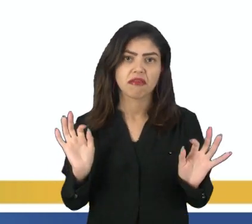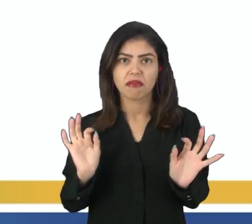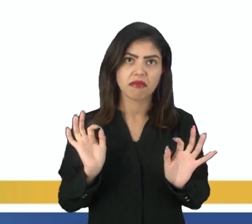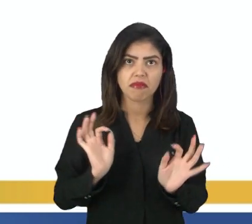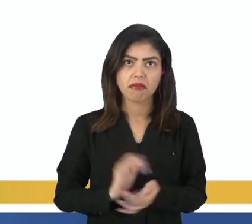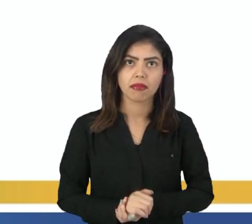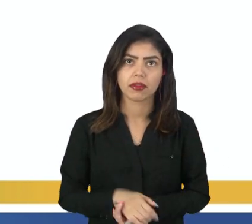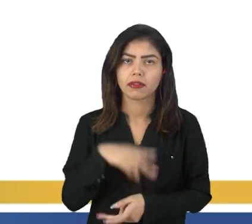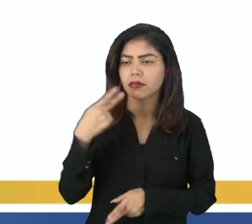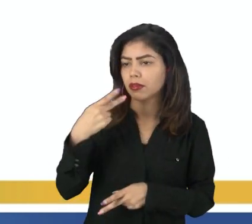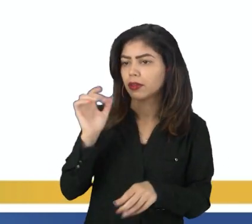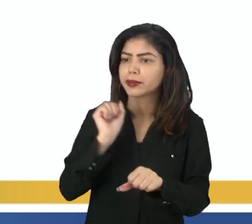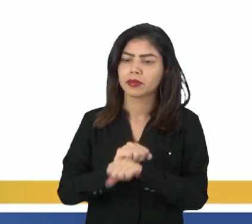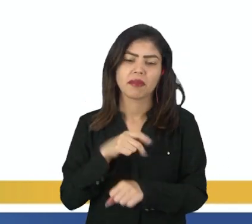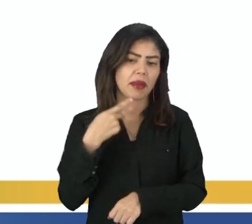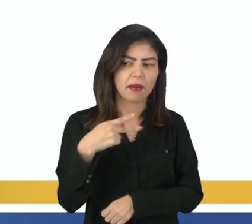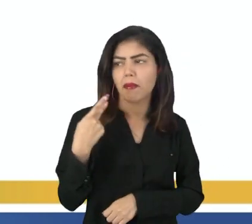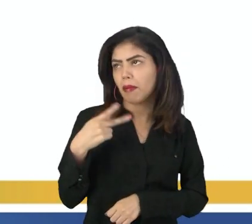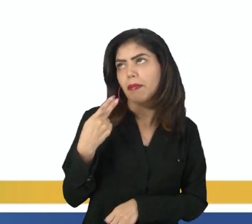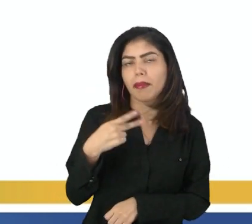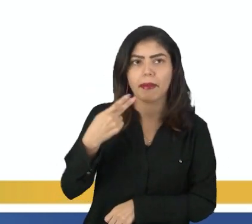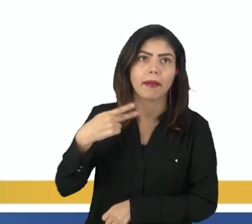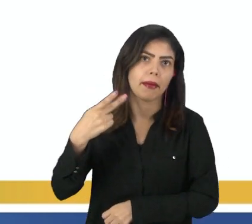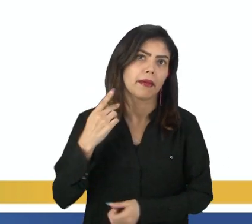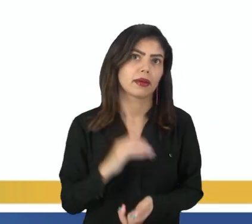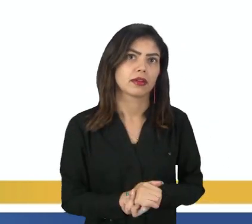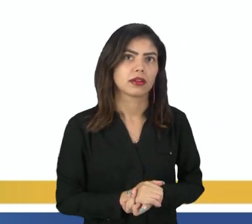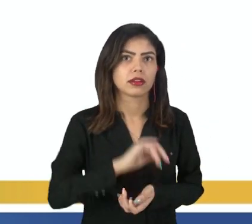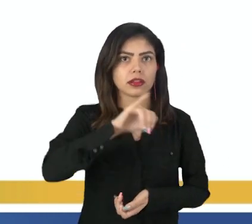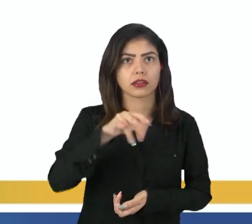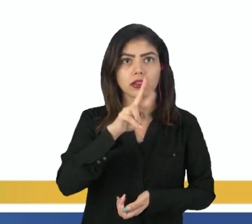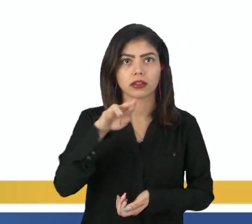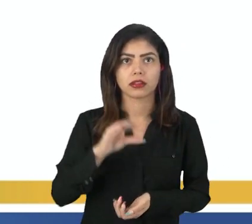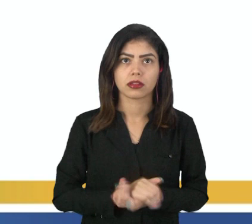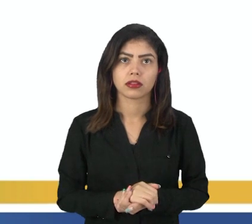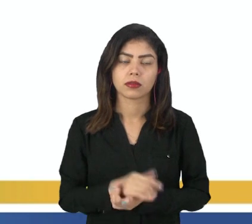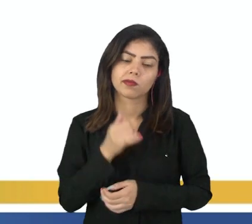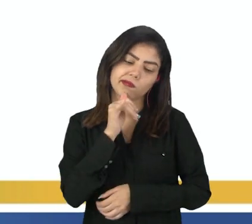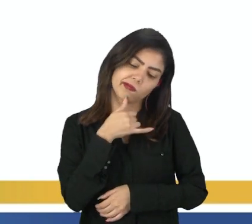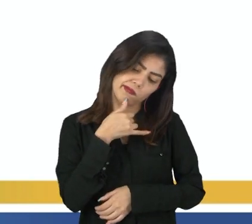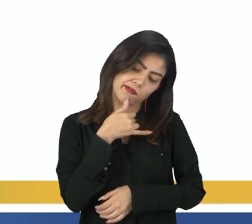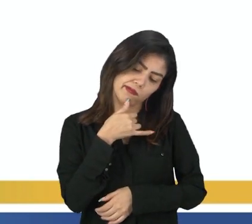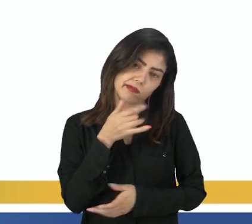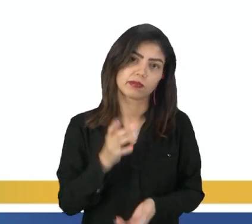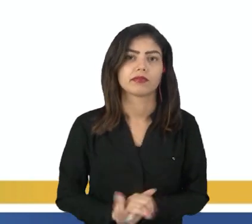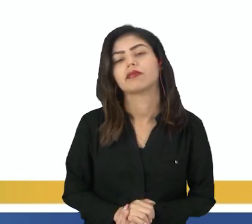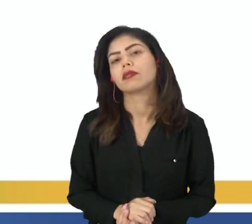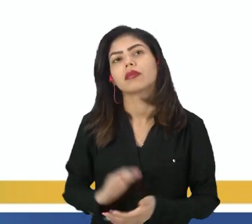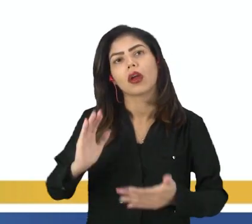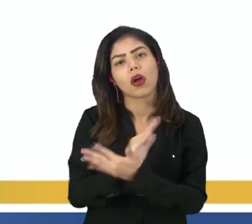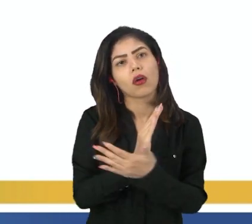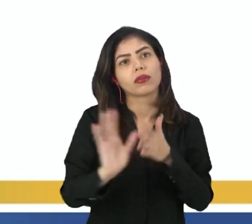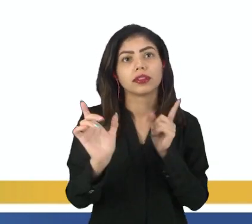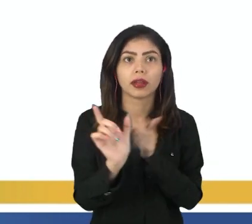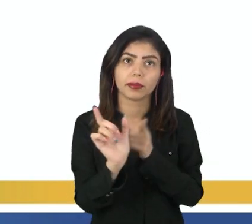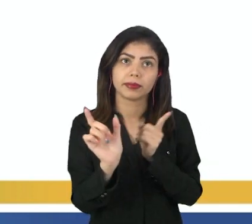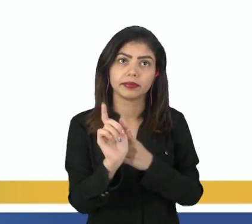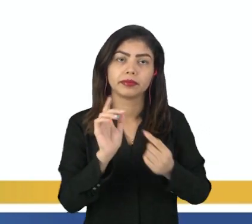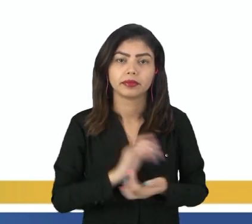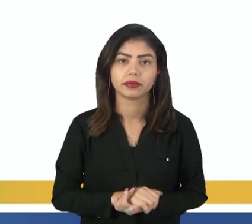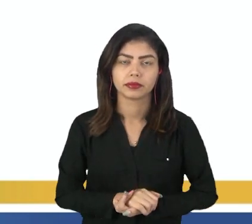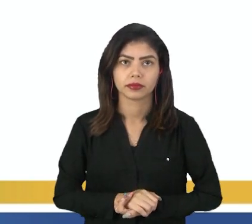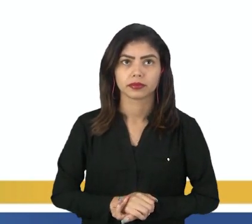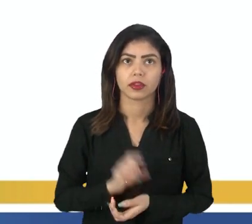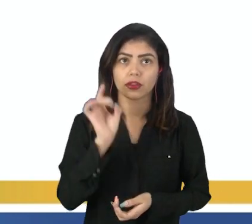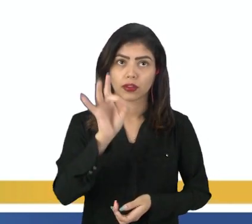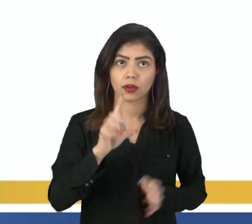nhe, nhe, nhe, nhe, falar sem parar, está jururu, tristonho. Então, aí são algumas palavras, tem muitas outras,